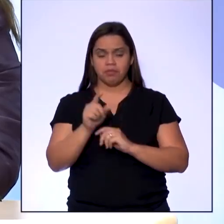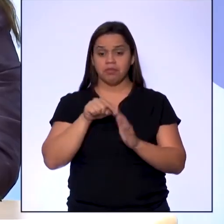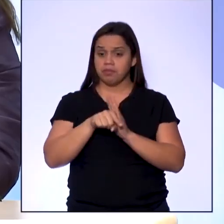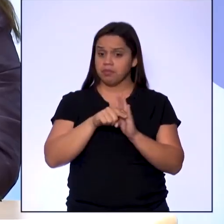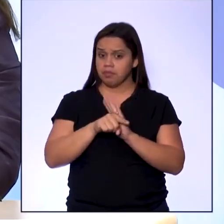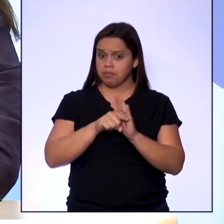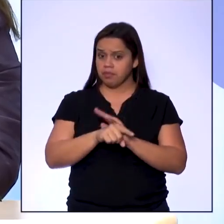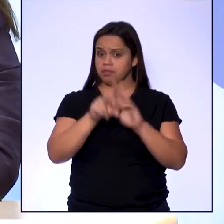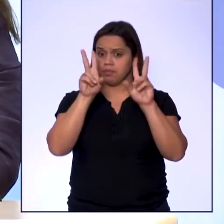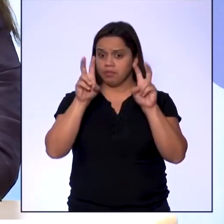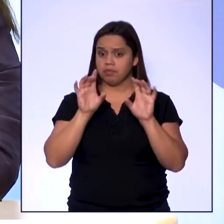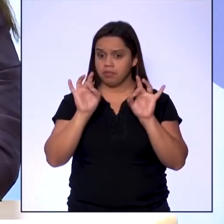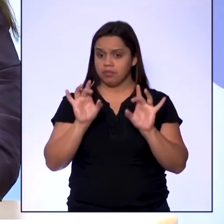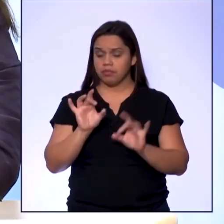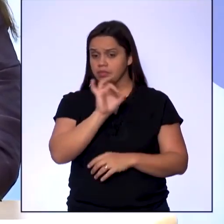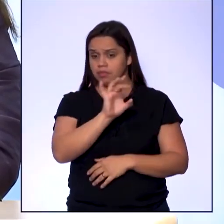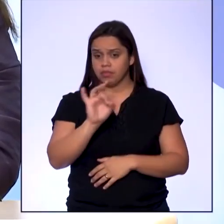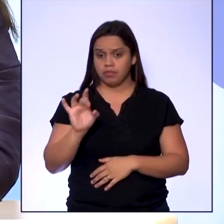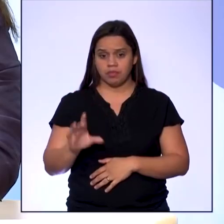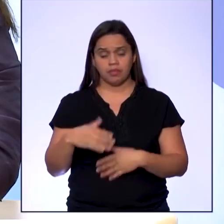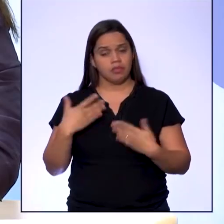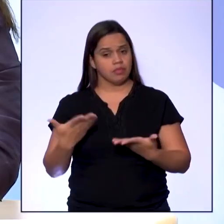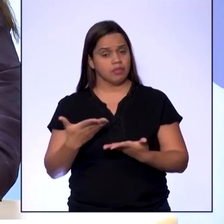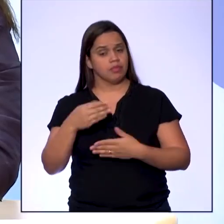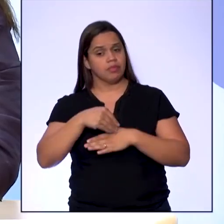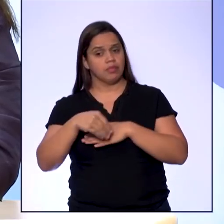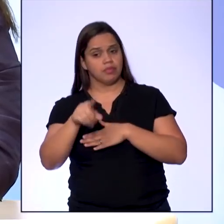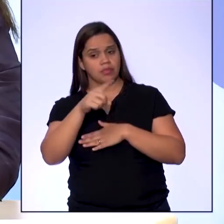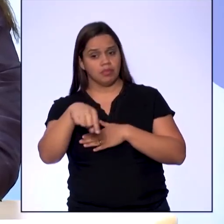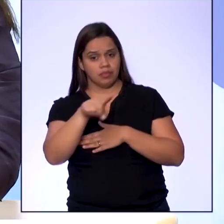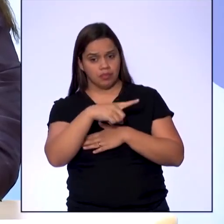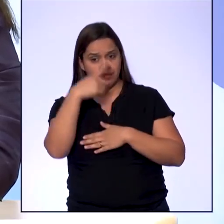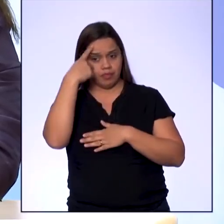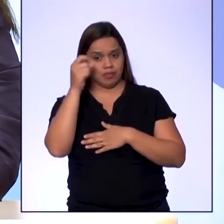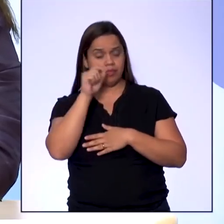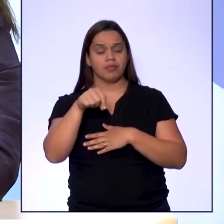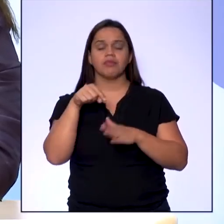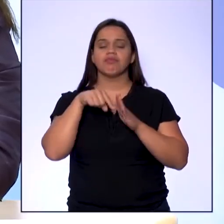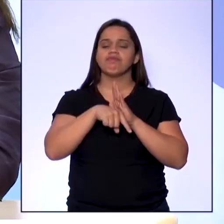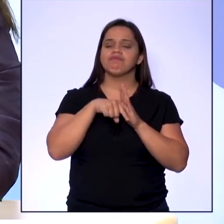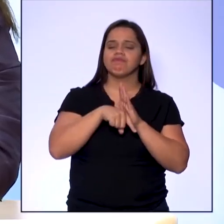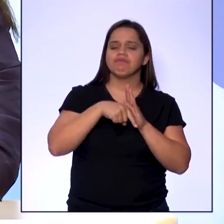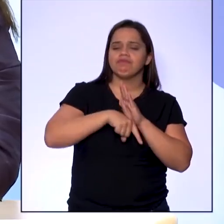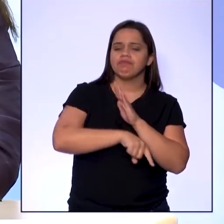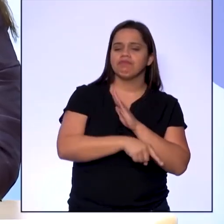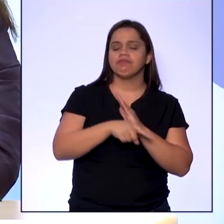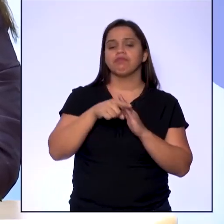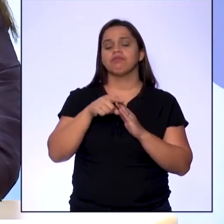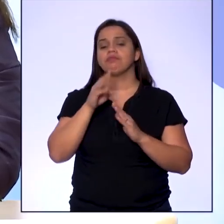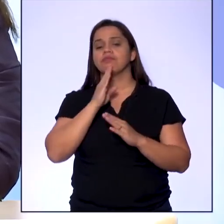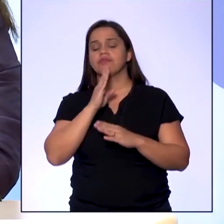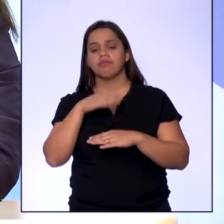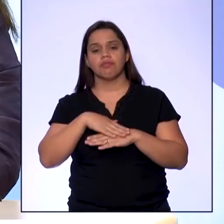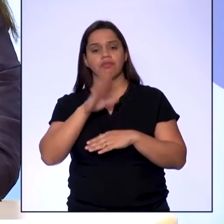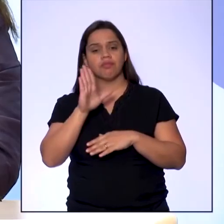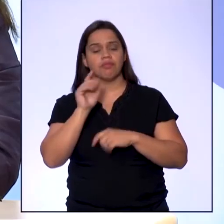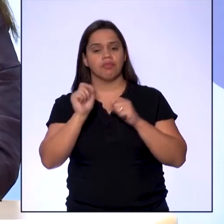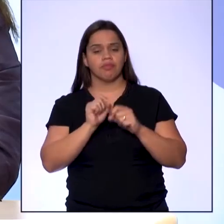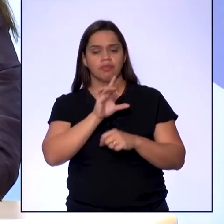do nosso continente. E, então, é uma excelente oportunidade para os nossos